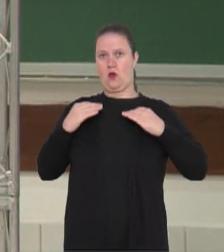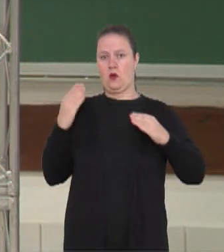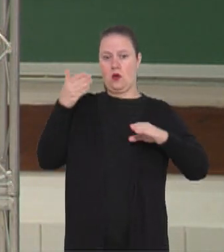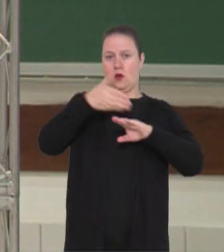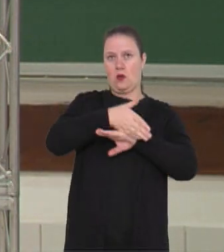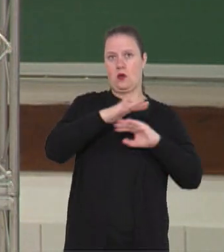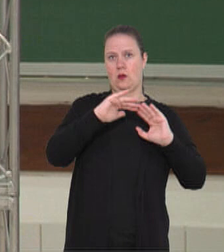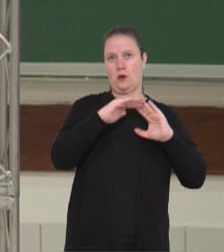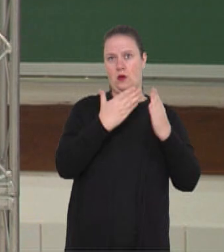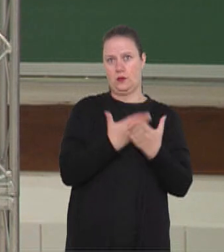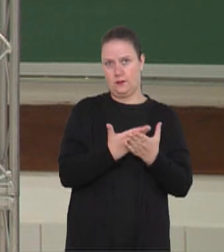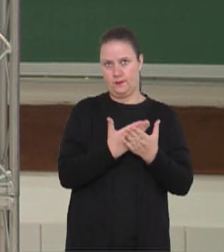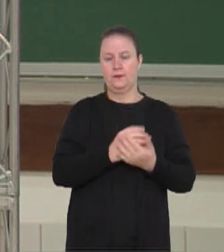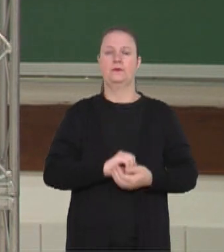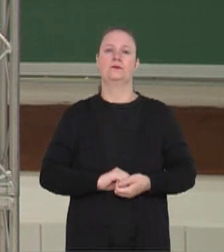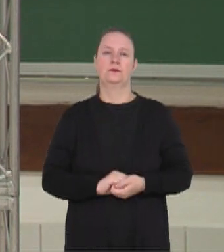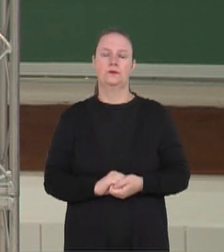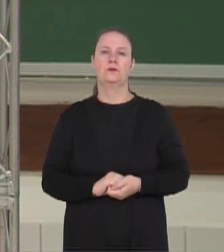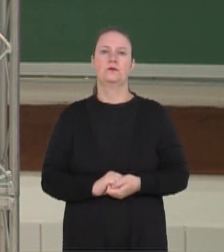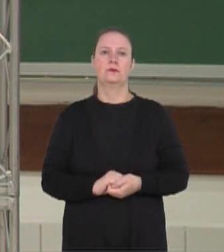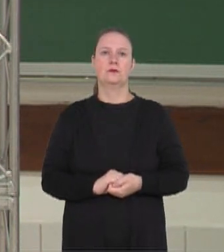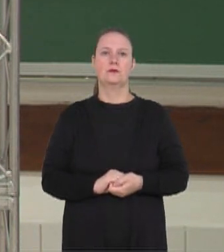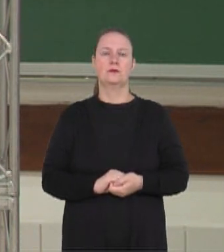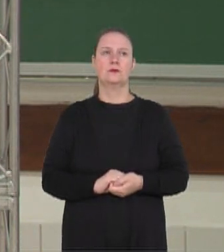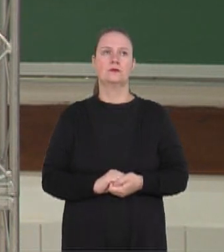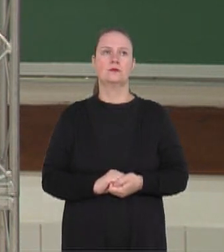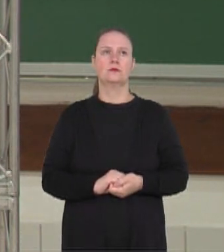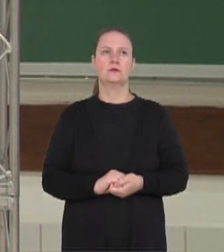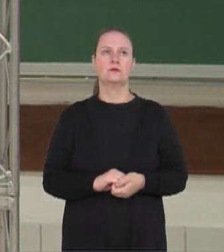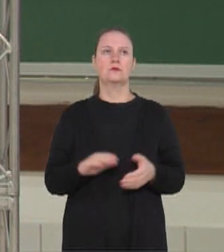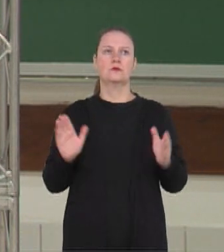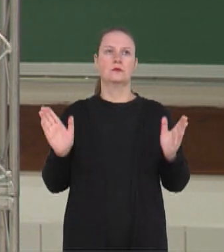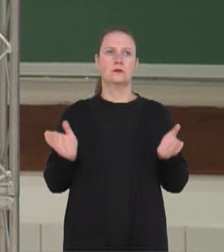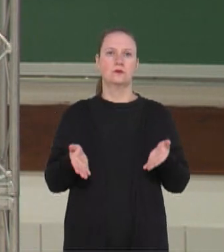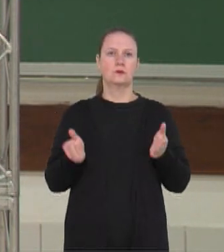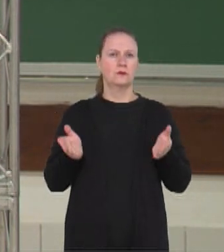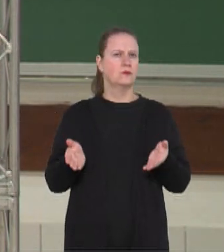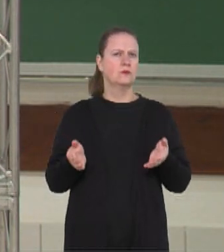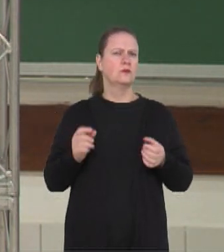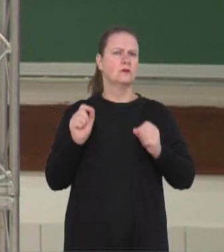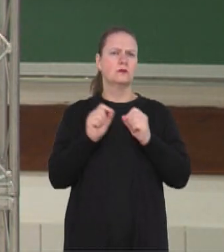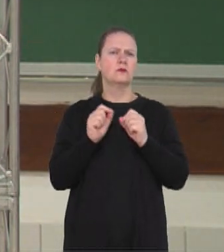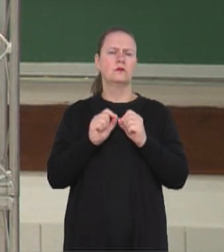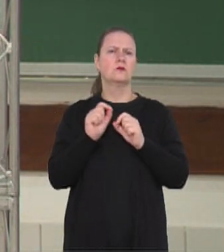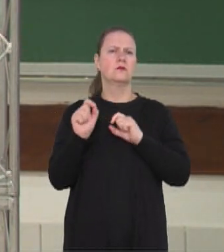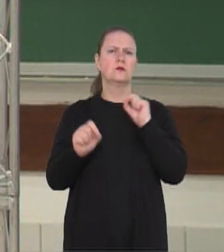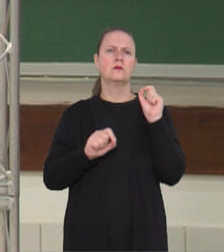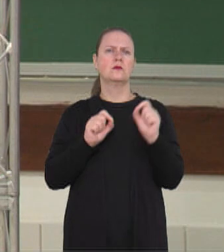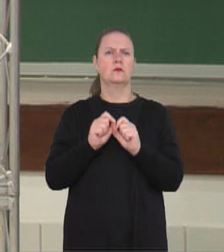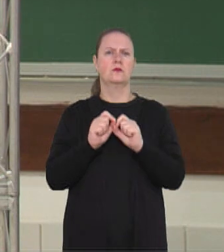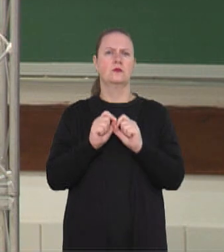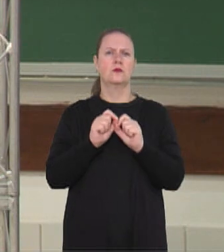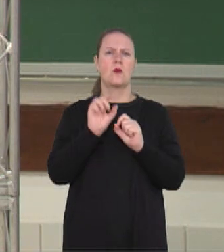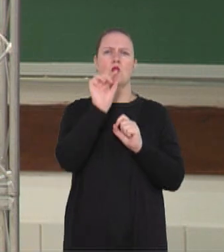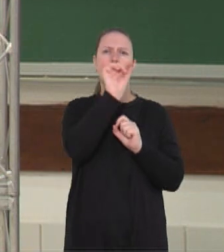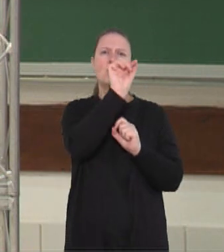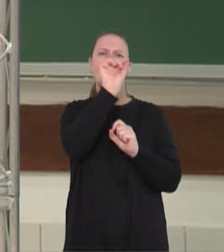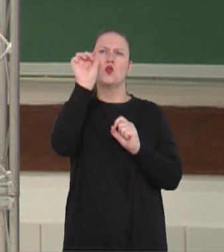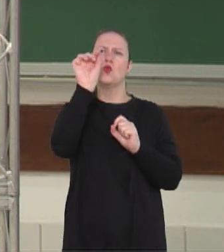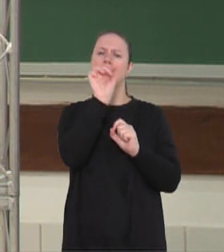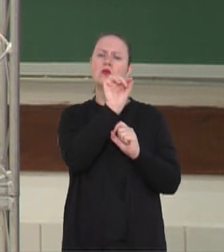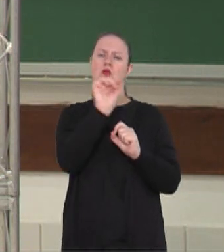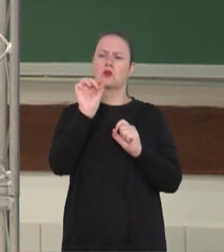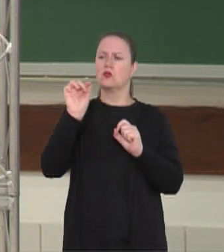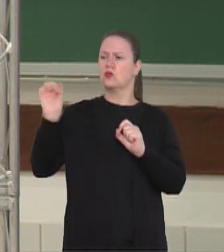Agora, o que a gente tem que fazer aqui? Temos que underline the verbs in the present simple. A gente tem que sublinhar todos os verbos